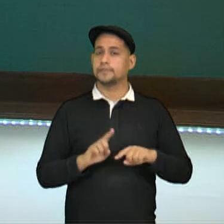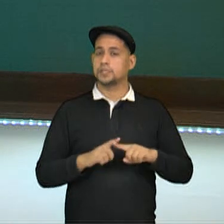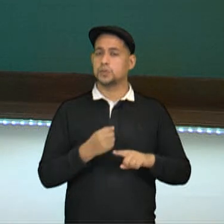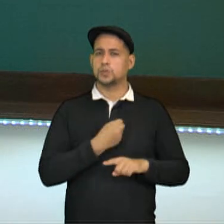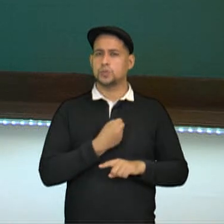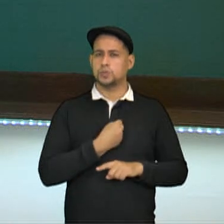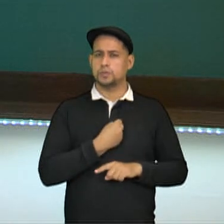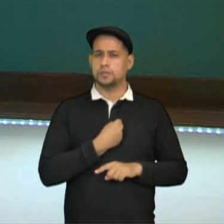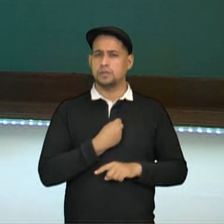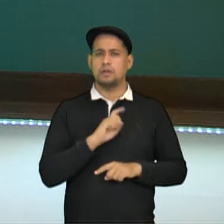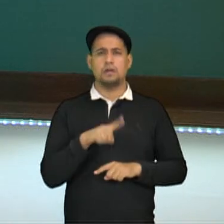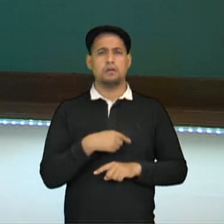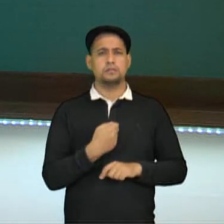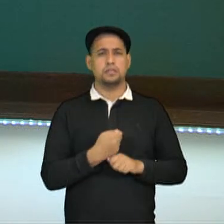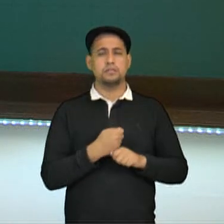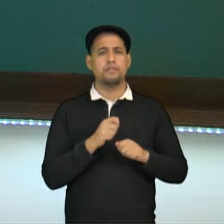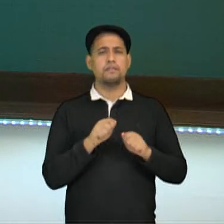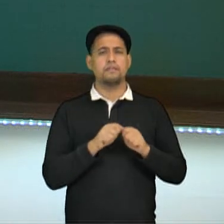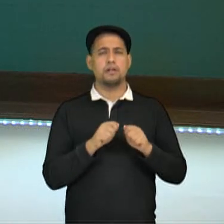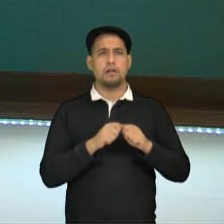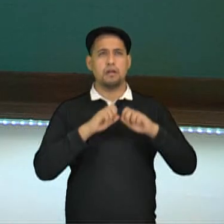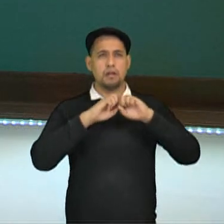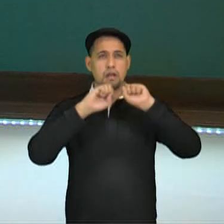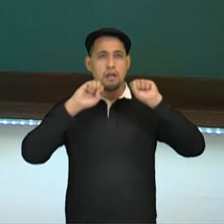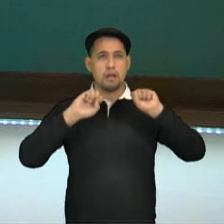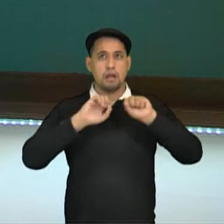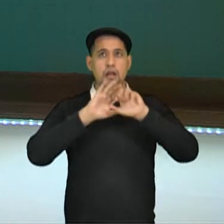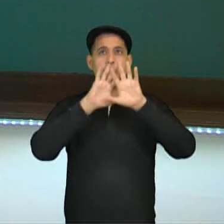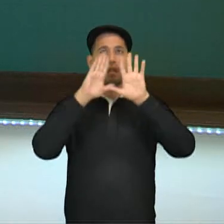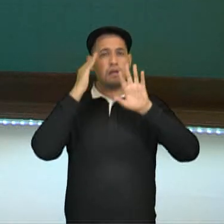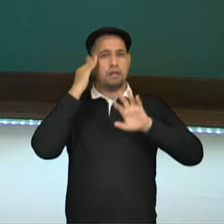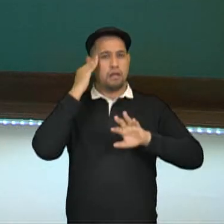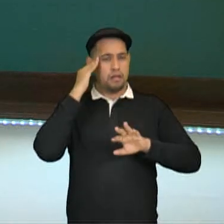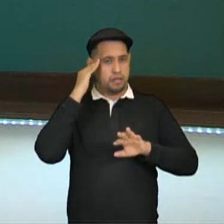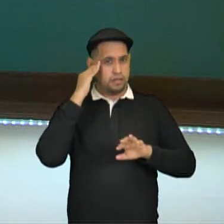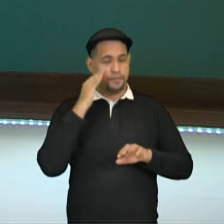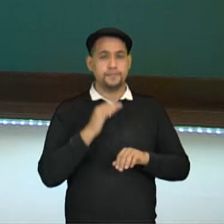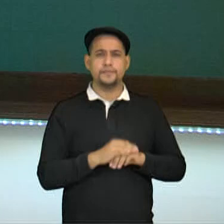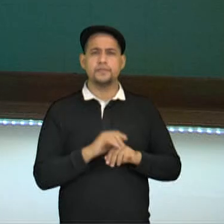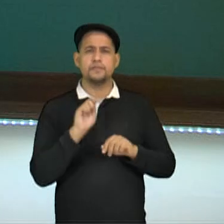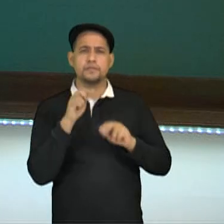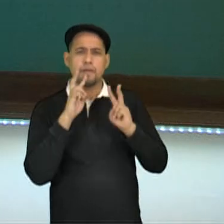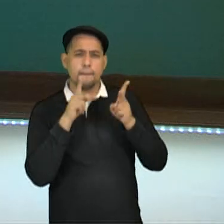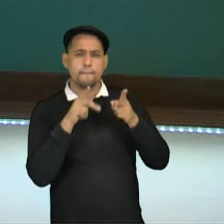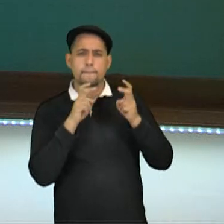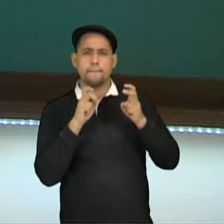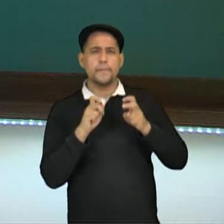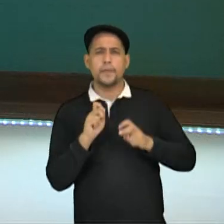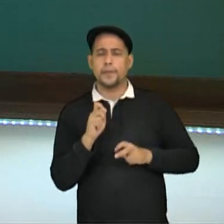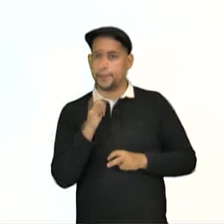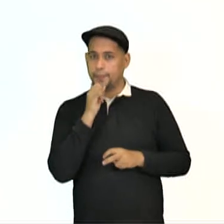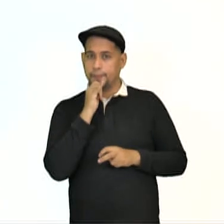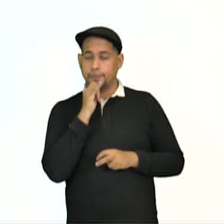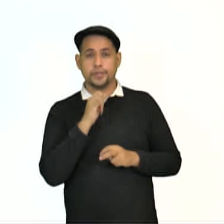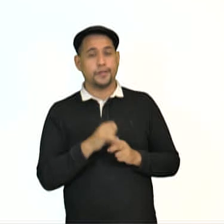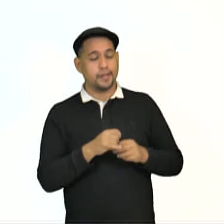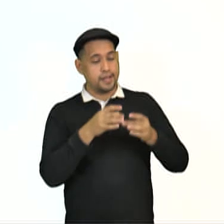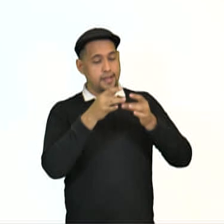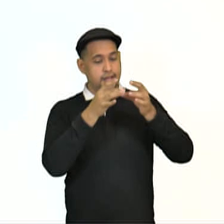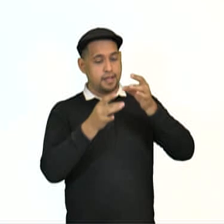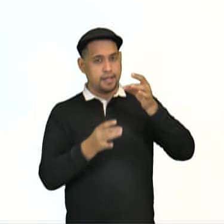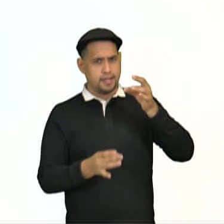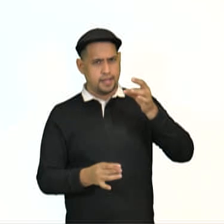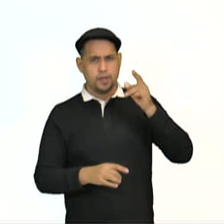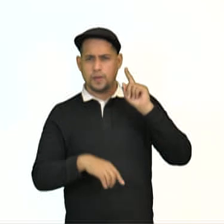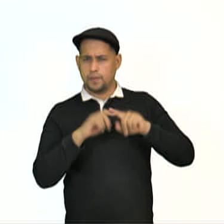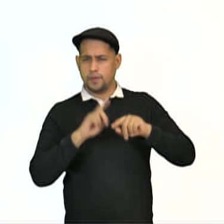números, a gente vai ficar isso mais claro. Então, vamos para frente um pouquinho. Observe que só definimos o